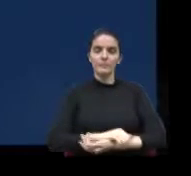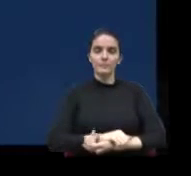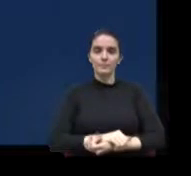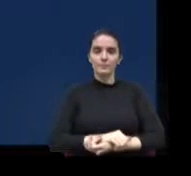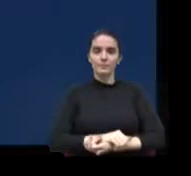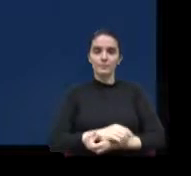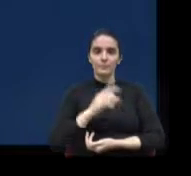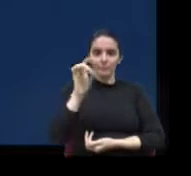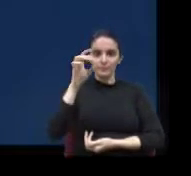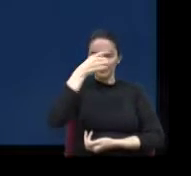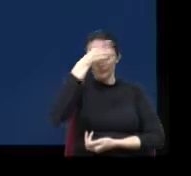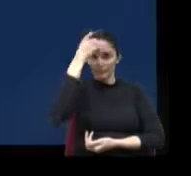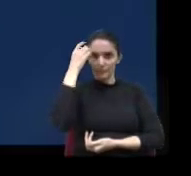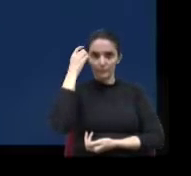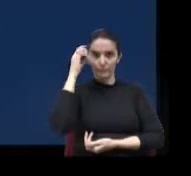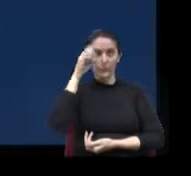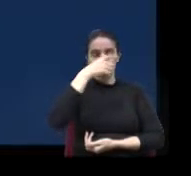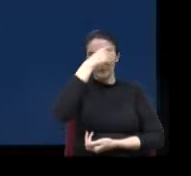Marco Xavier.